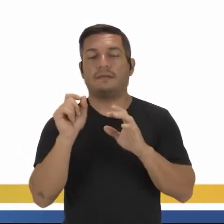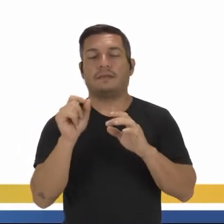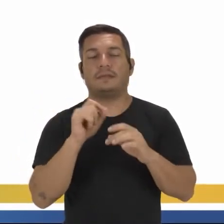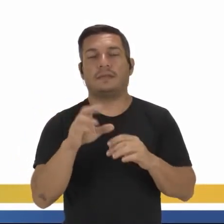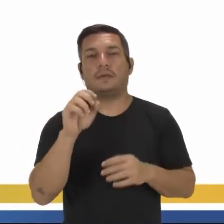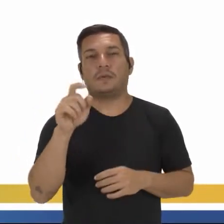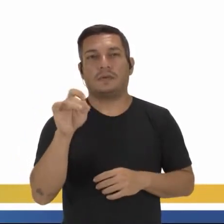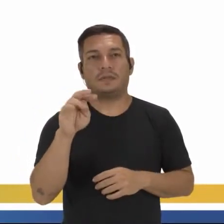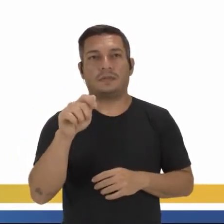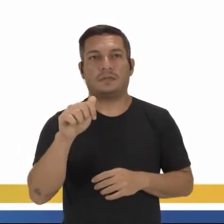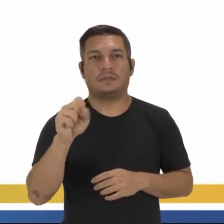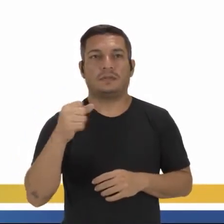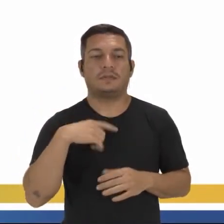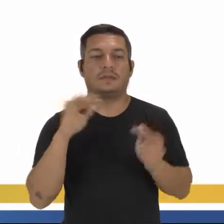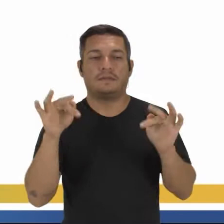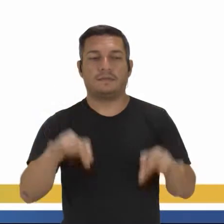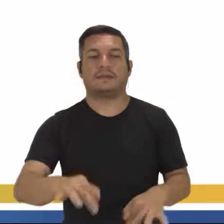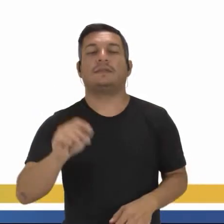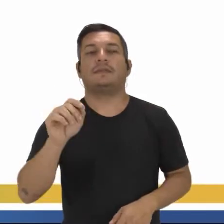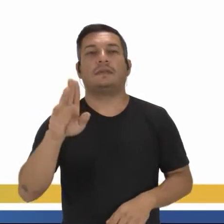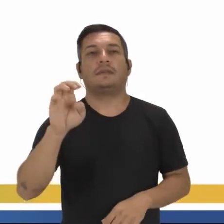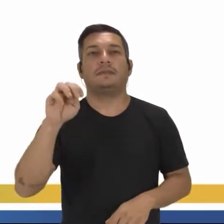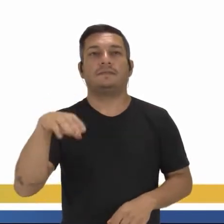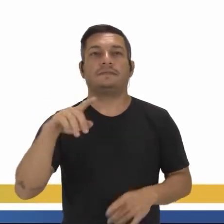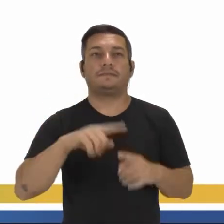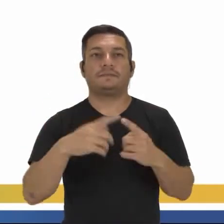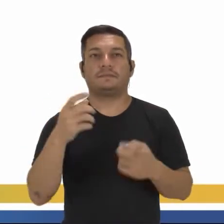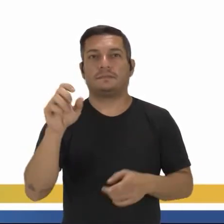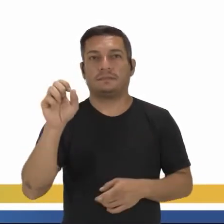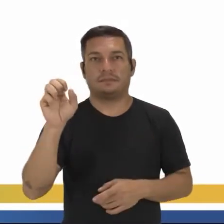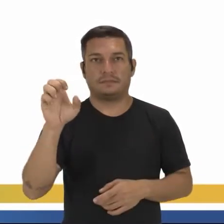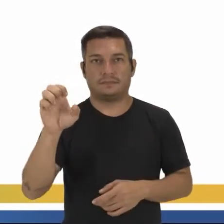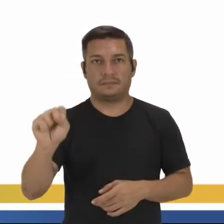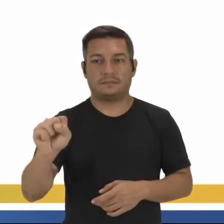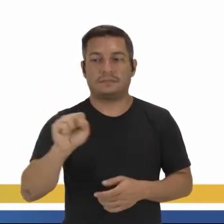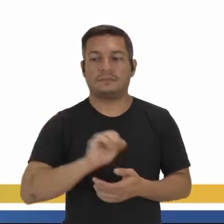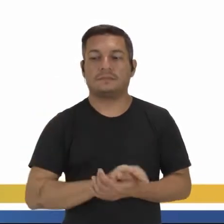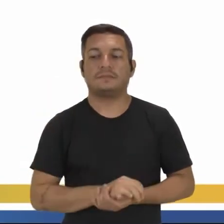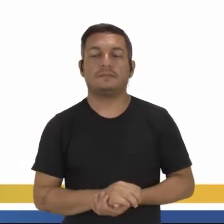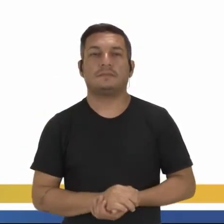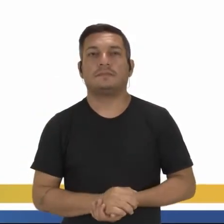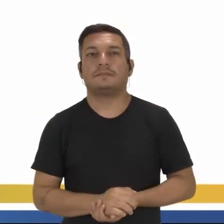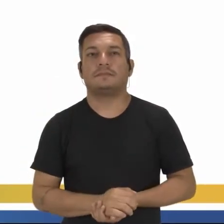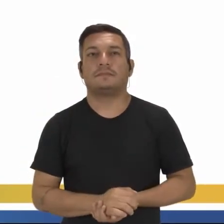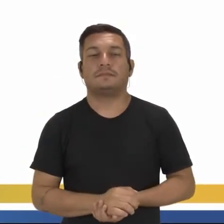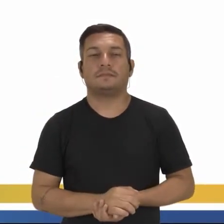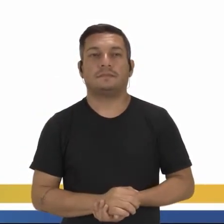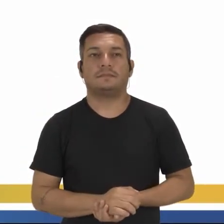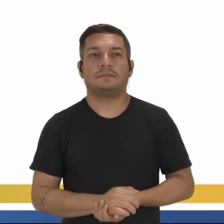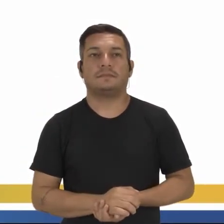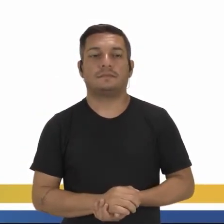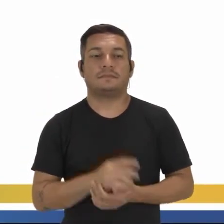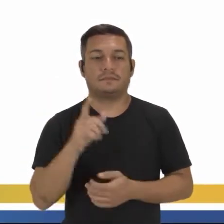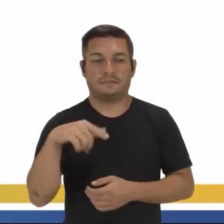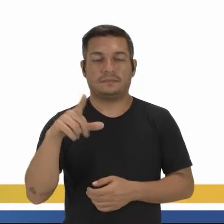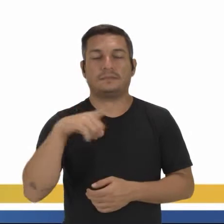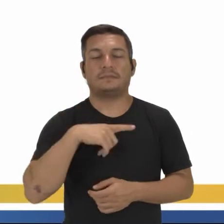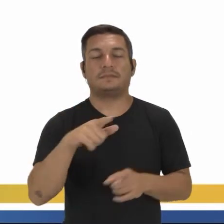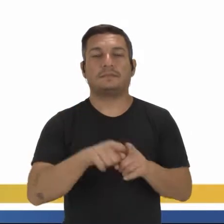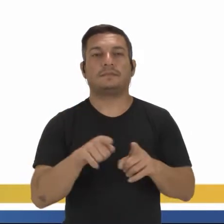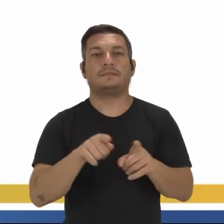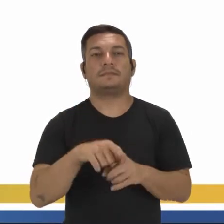das oxítonas, que termina em mais S. Parabéns. E das oxítonas